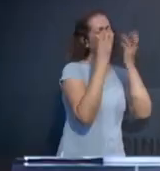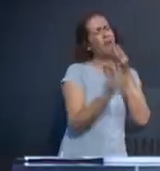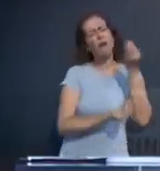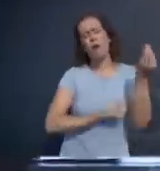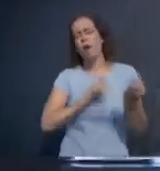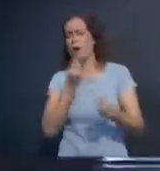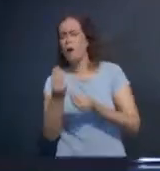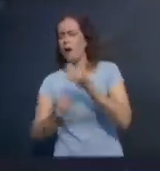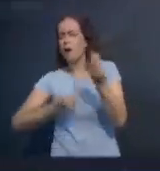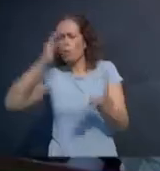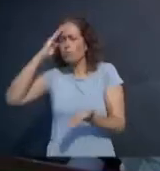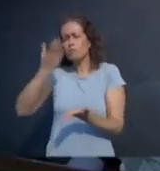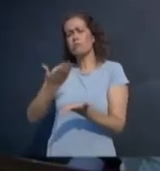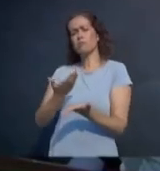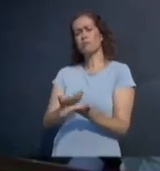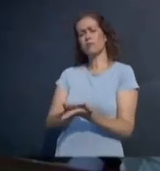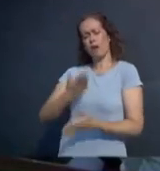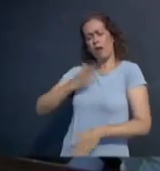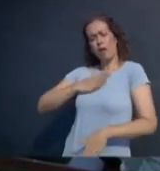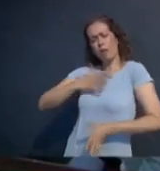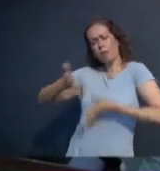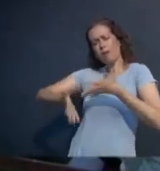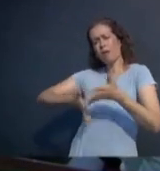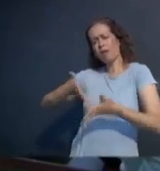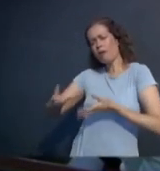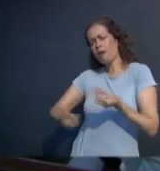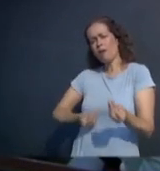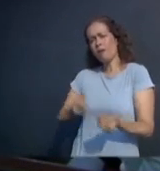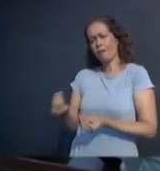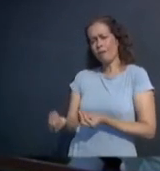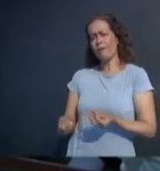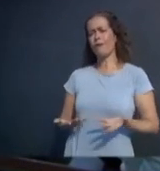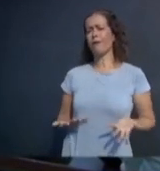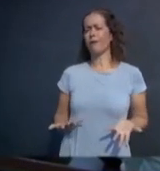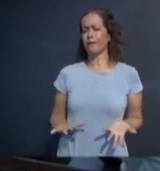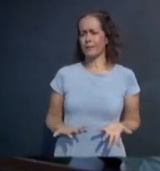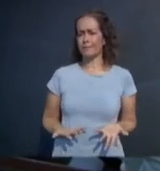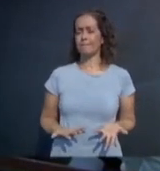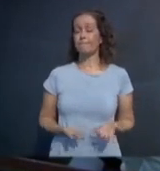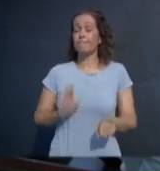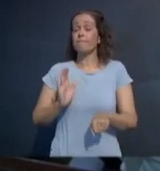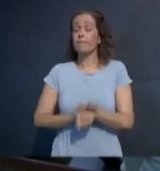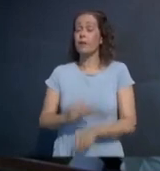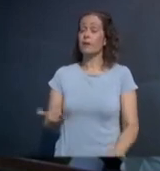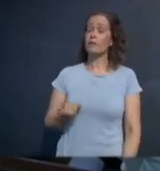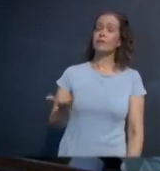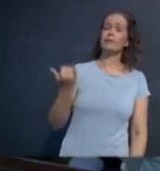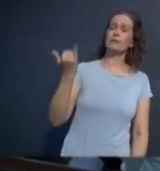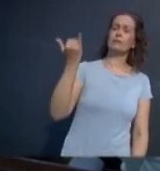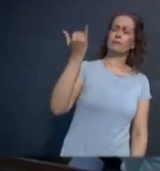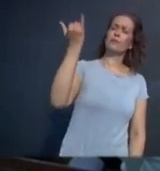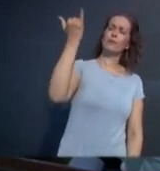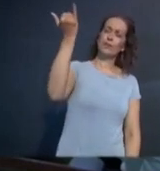nas minhas palavras? A chave em tudo, na nossa relação com Deus, na